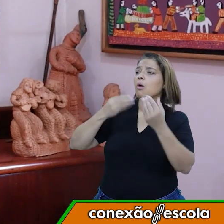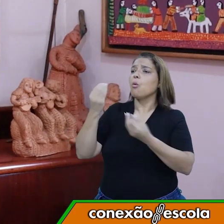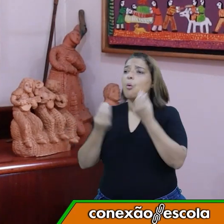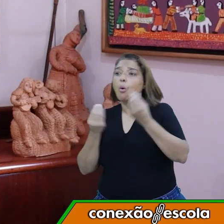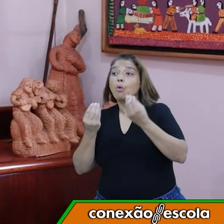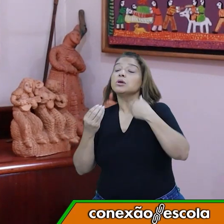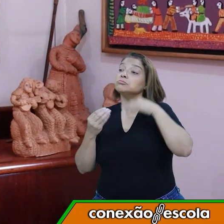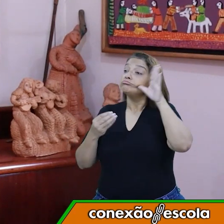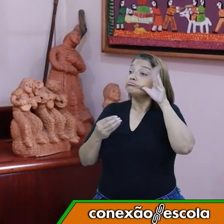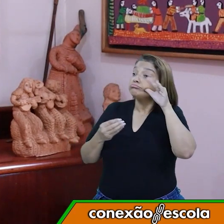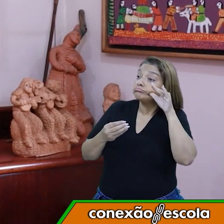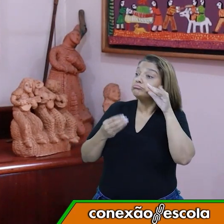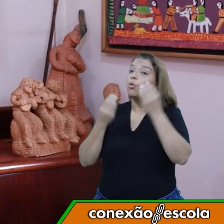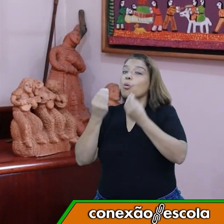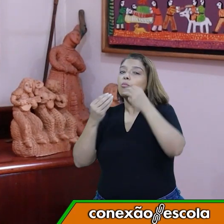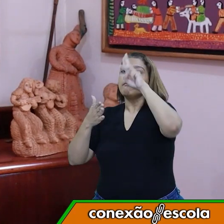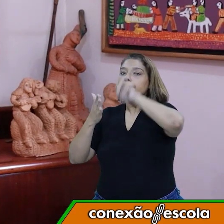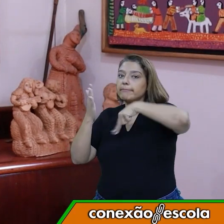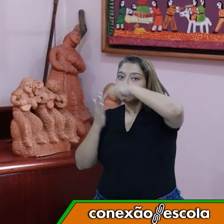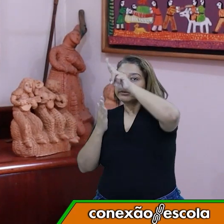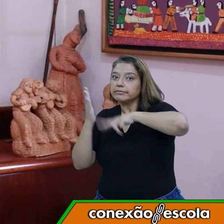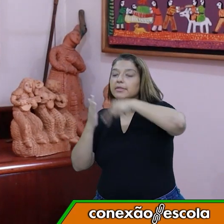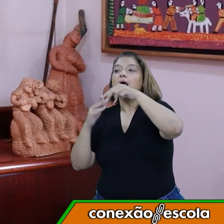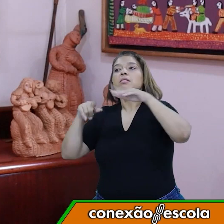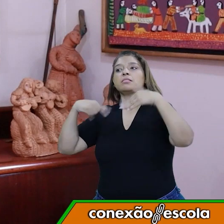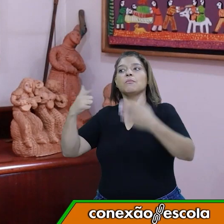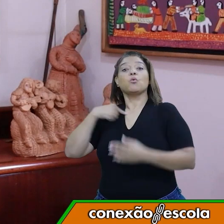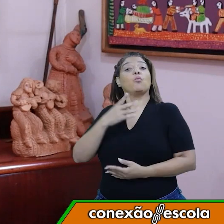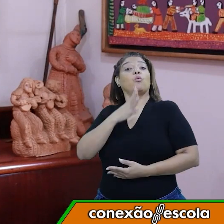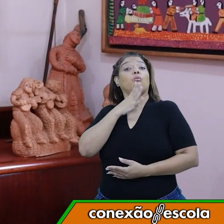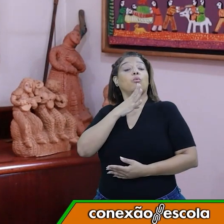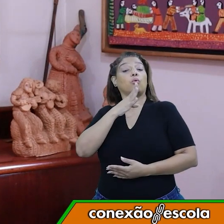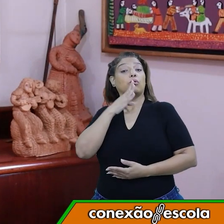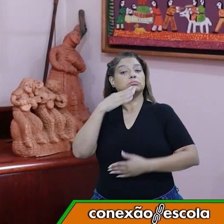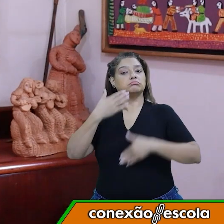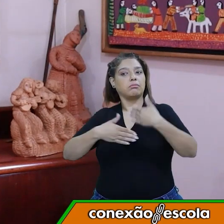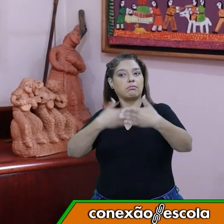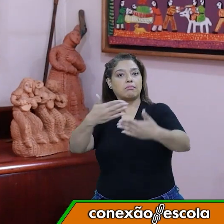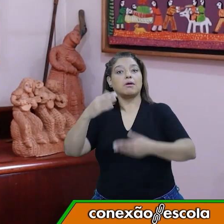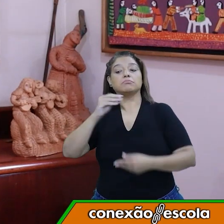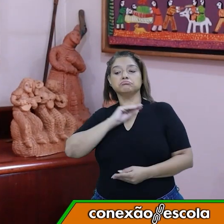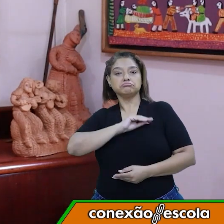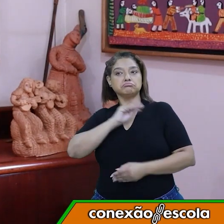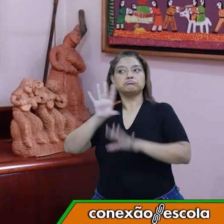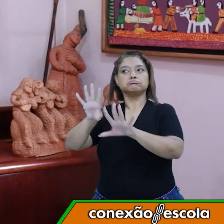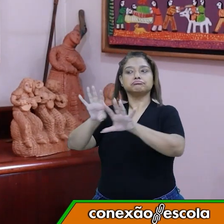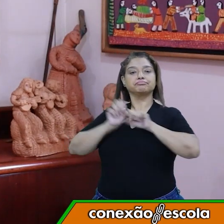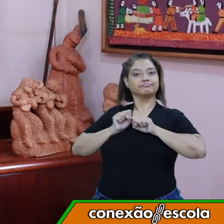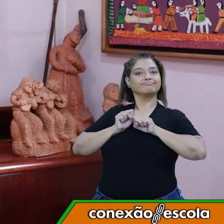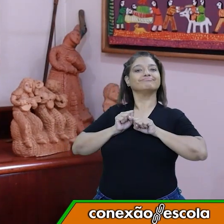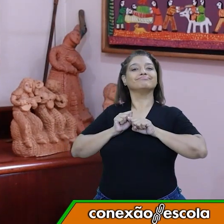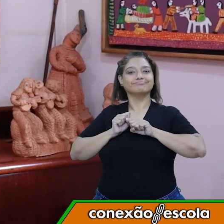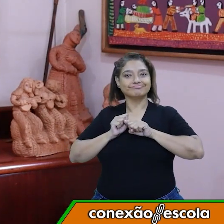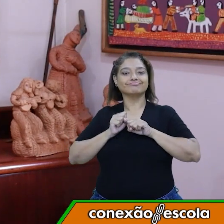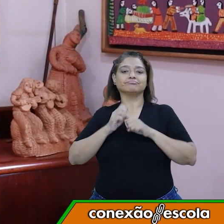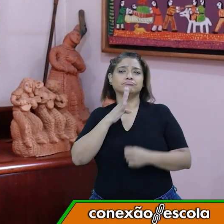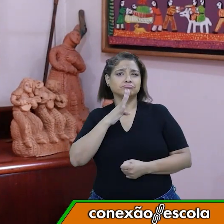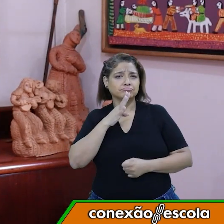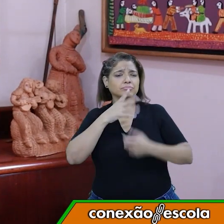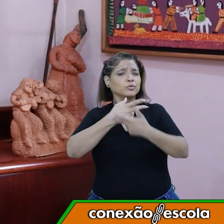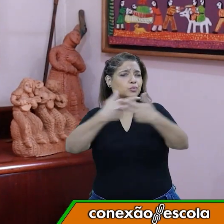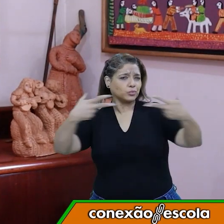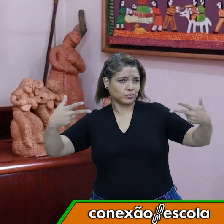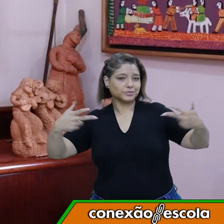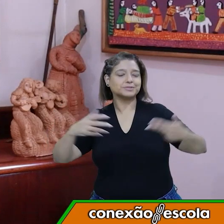dificuldade para pintar, por esse conhecimento que eu tive, nesse mundo que eu vivi e